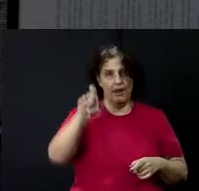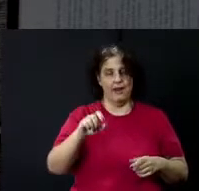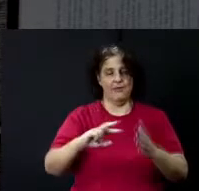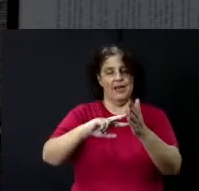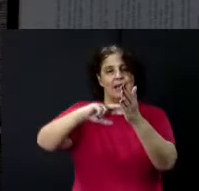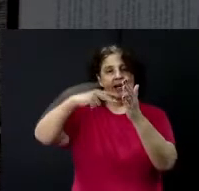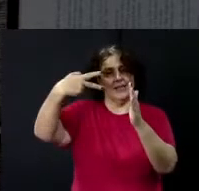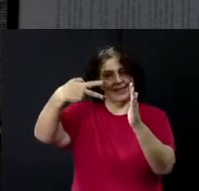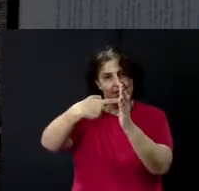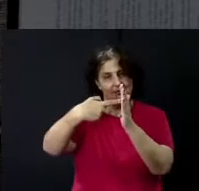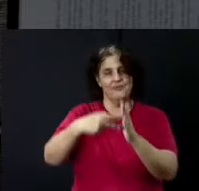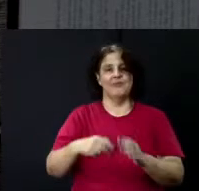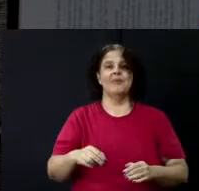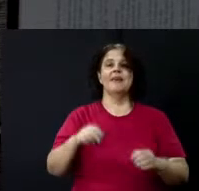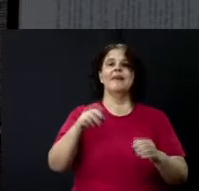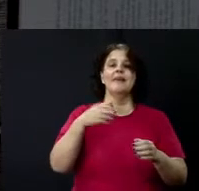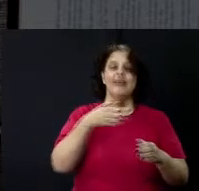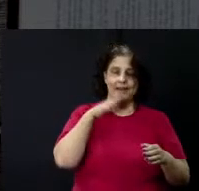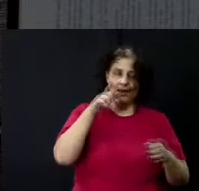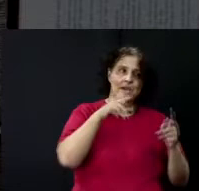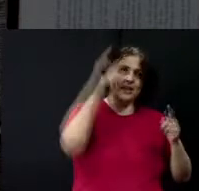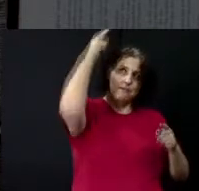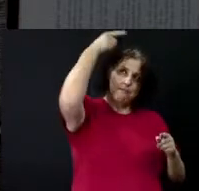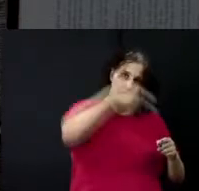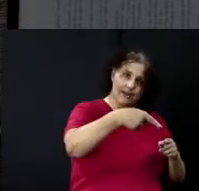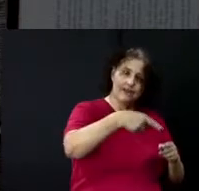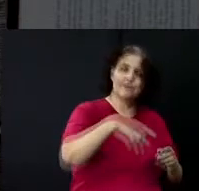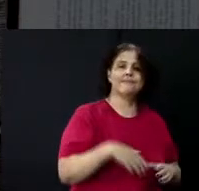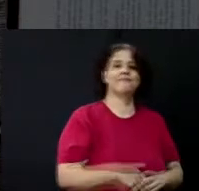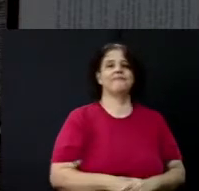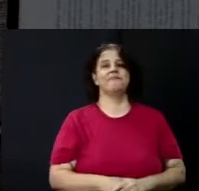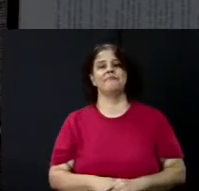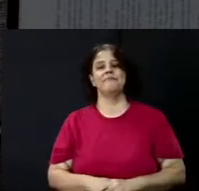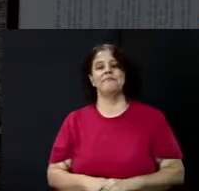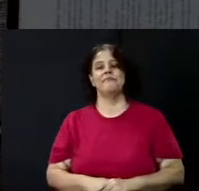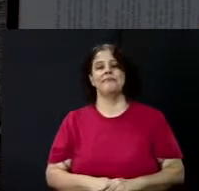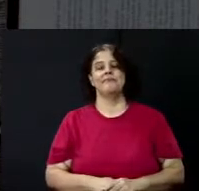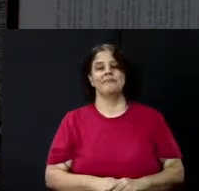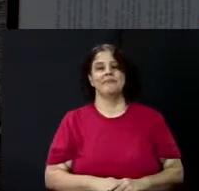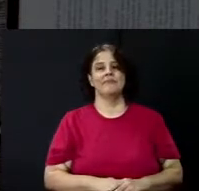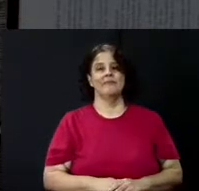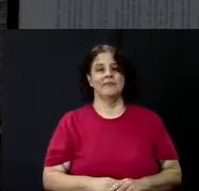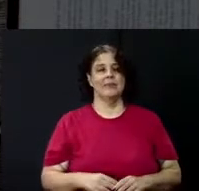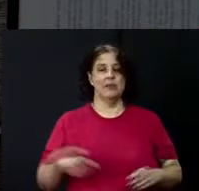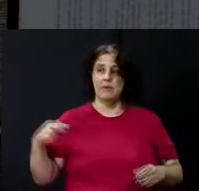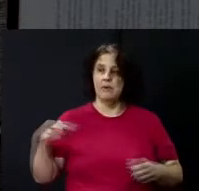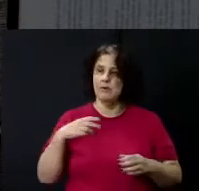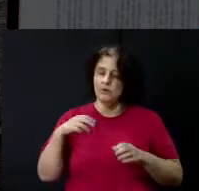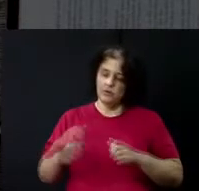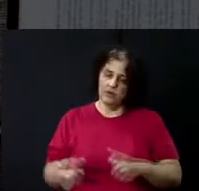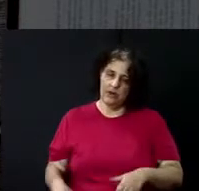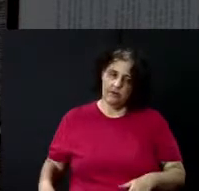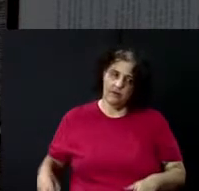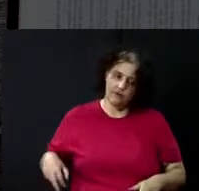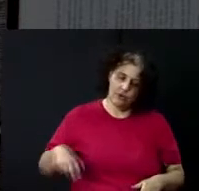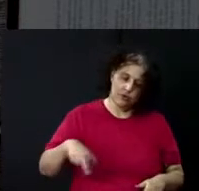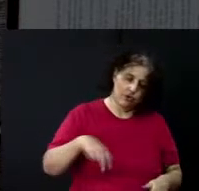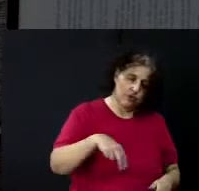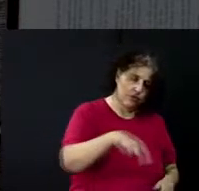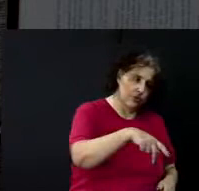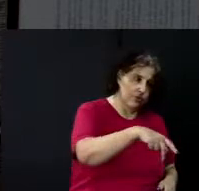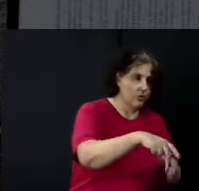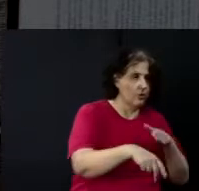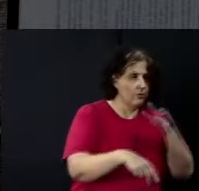o enviou do versículo 4 e o enviado aqui do versículo 7. Ele foi, lavou-se e